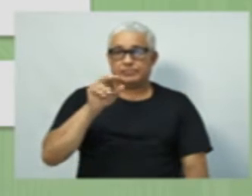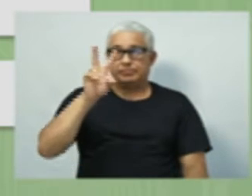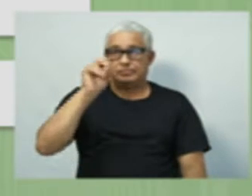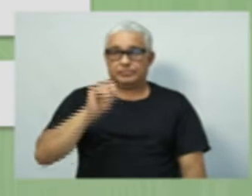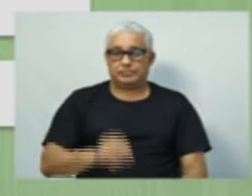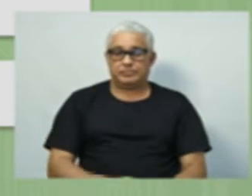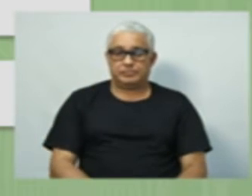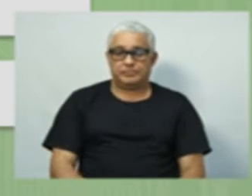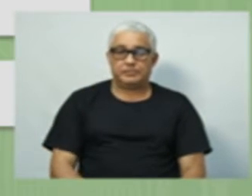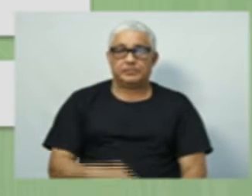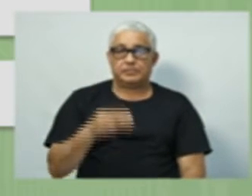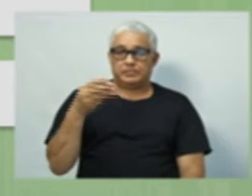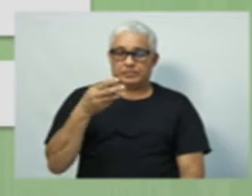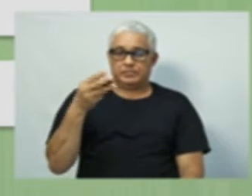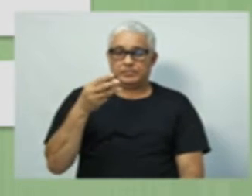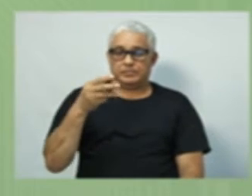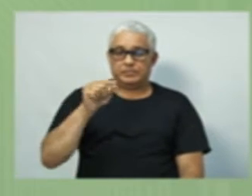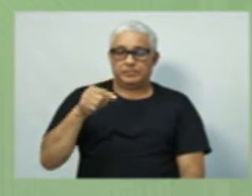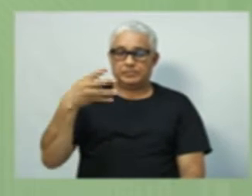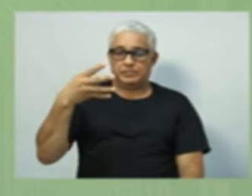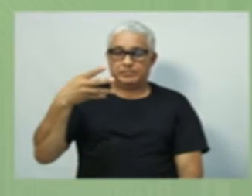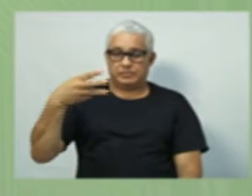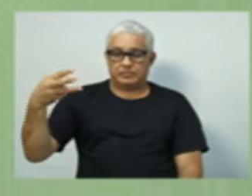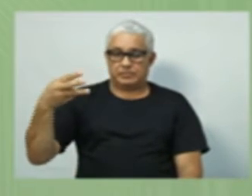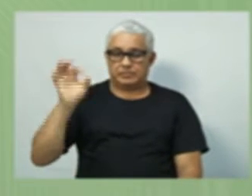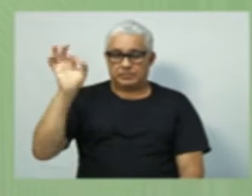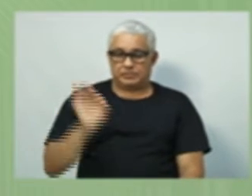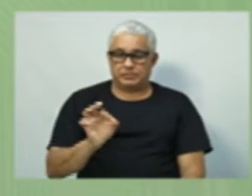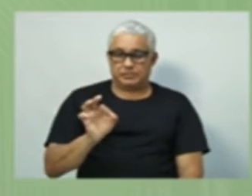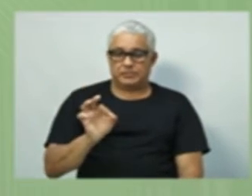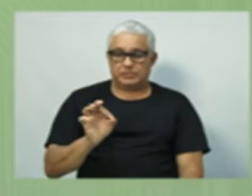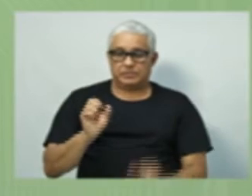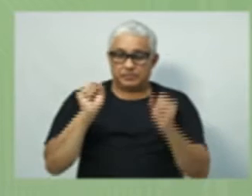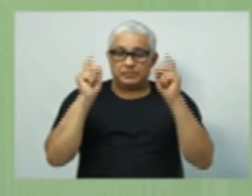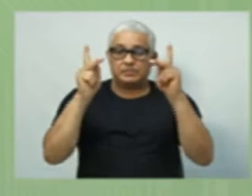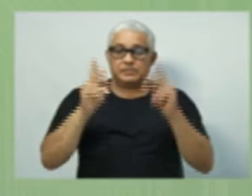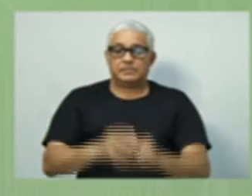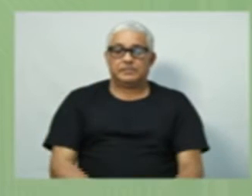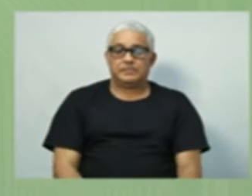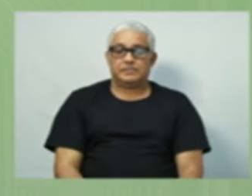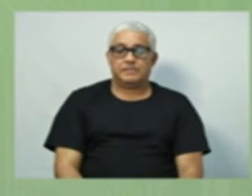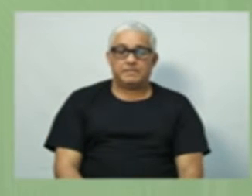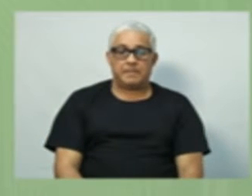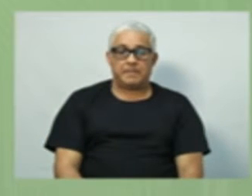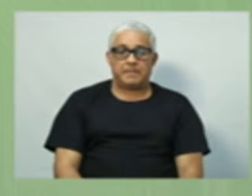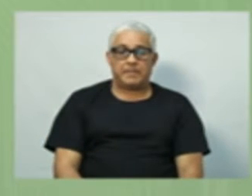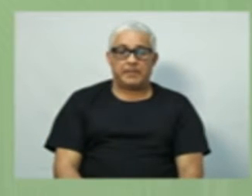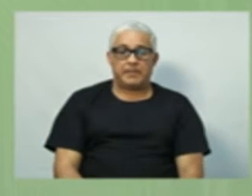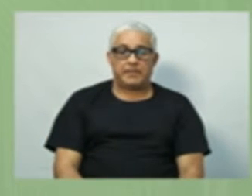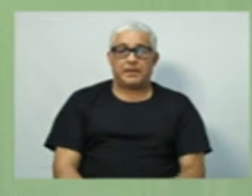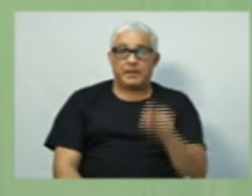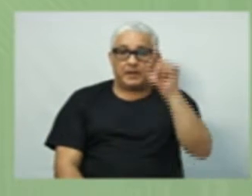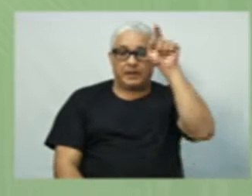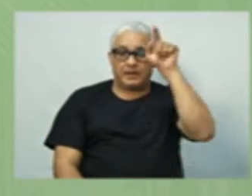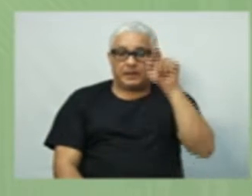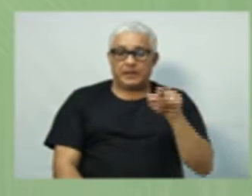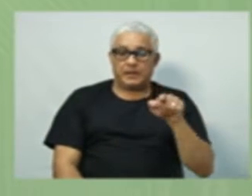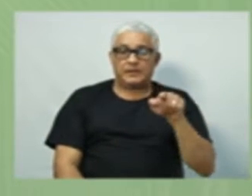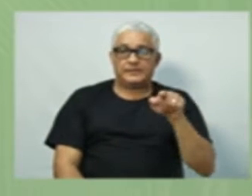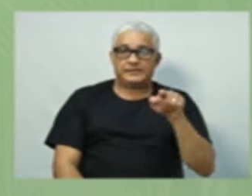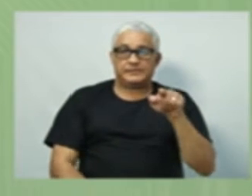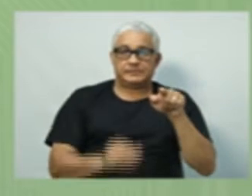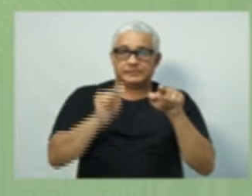circulante 33,43 por cento ok e análise de tikal é